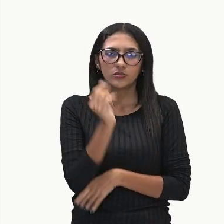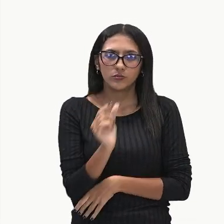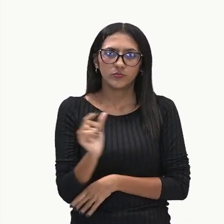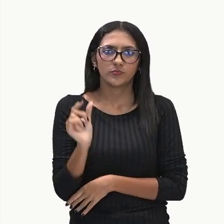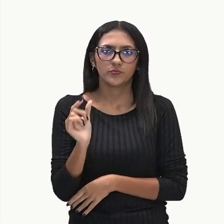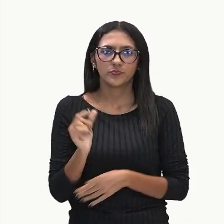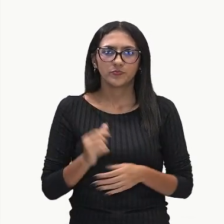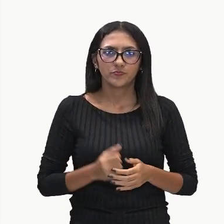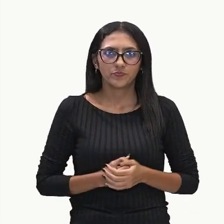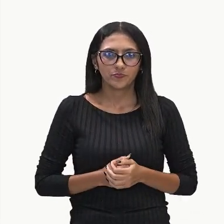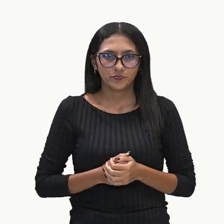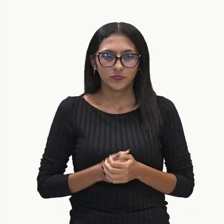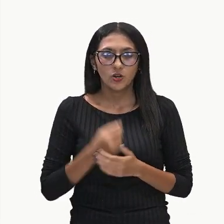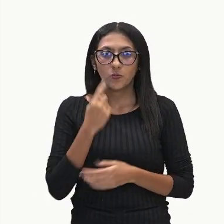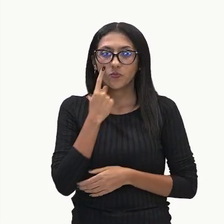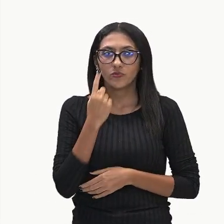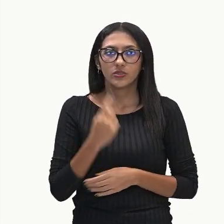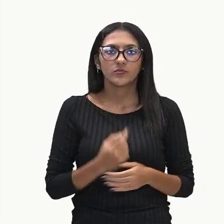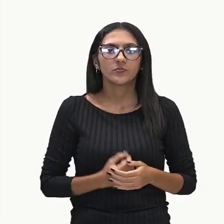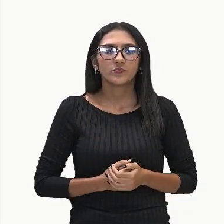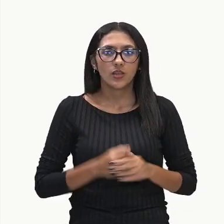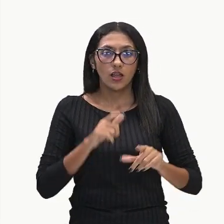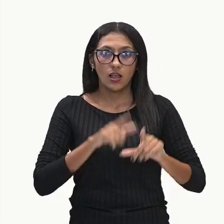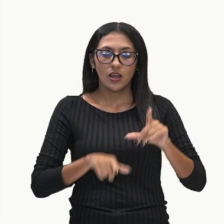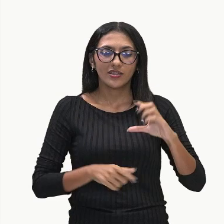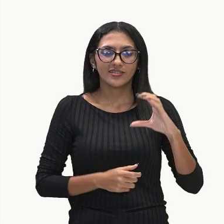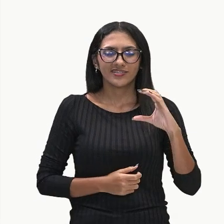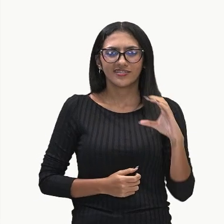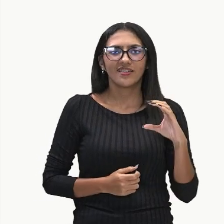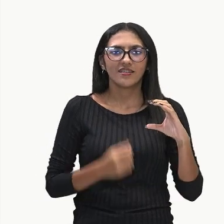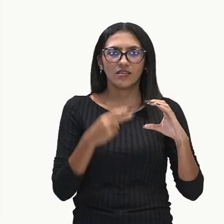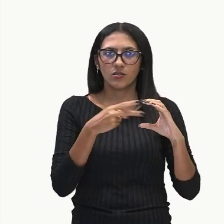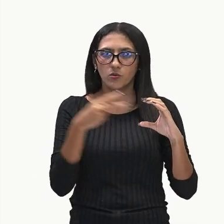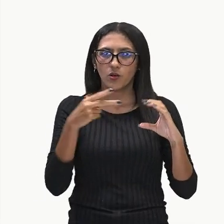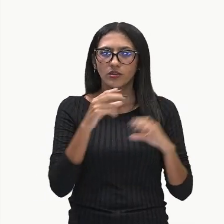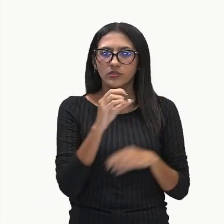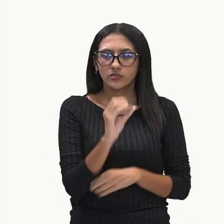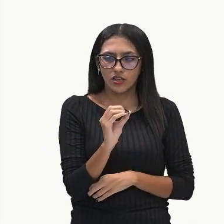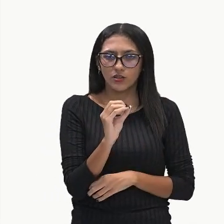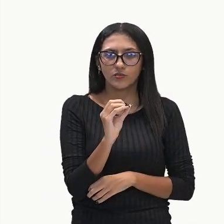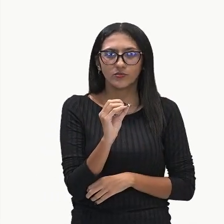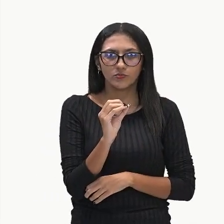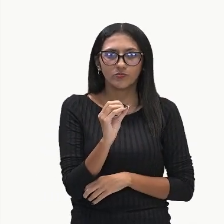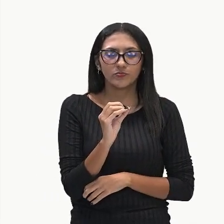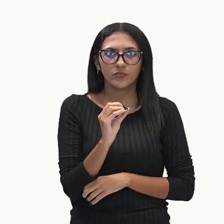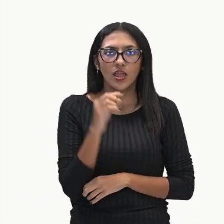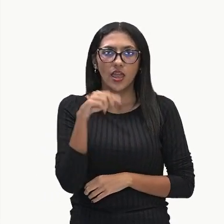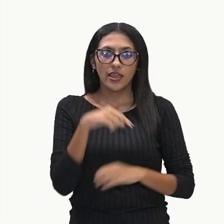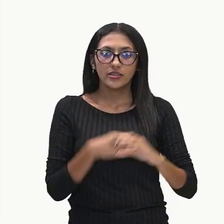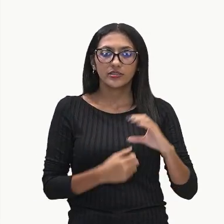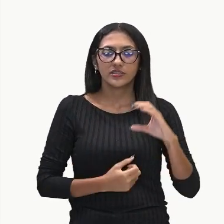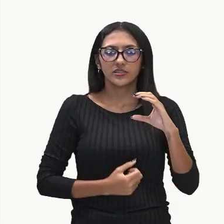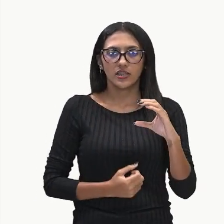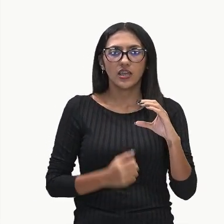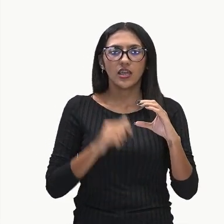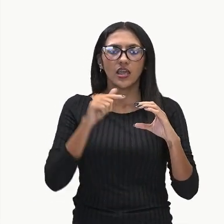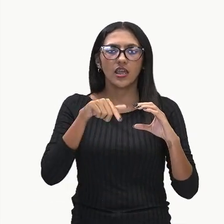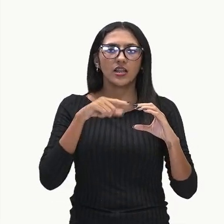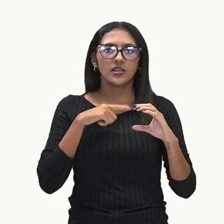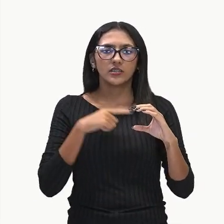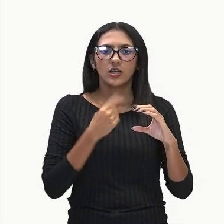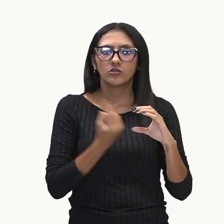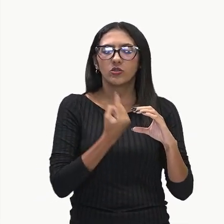c igual a zero. O nosso termo independente ali na equação do segundo grau vai ser igual a